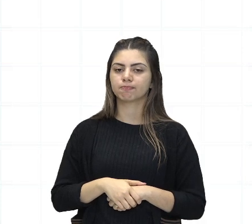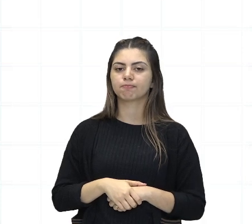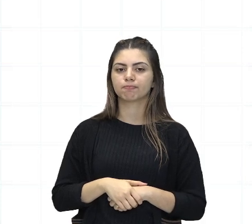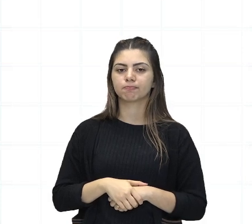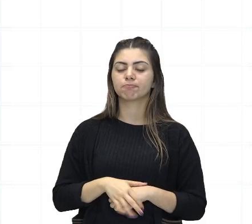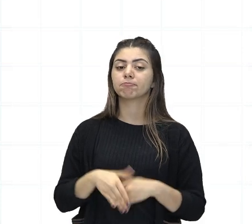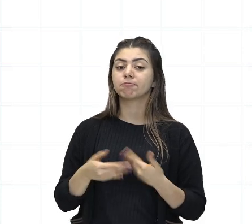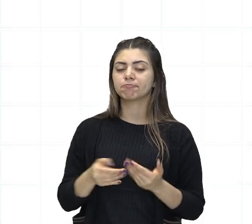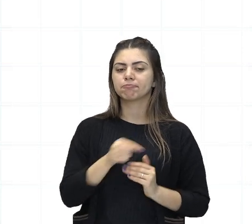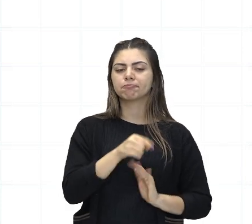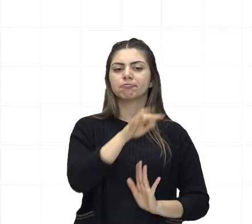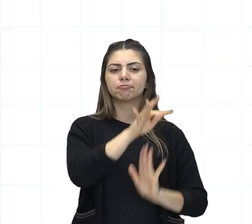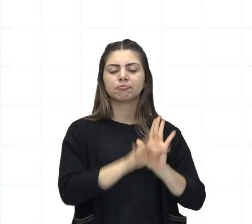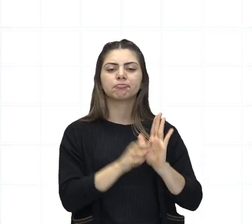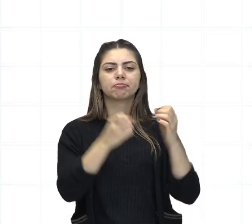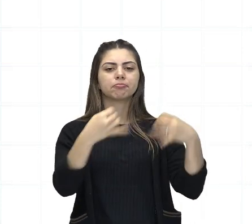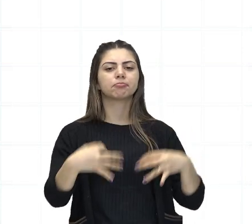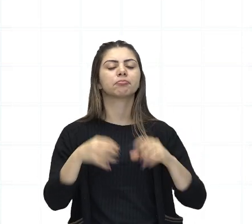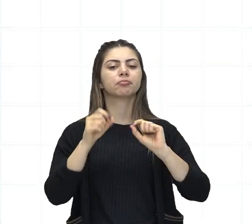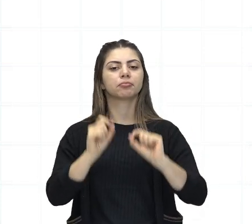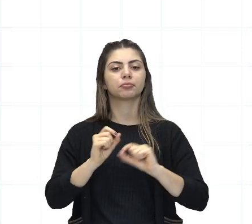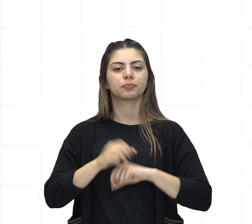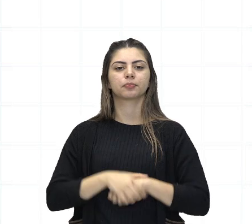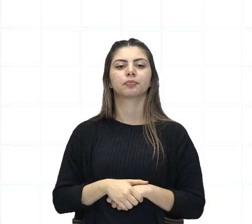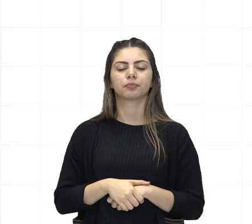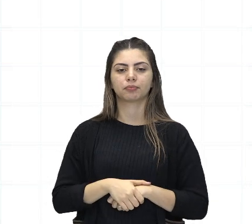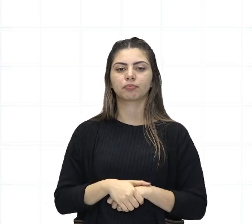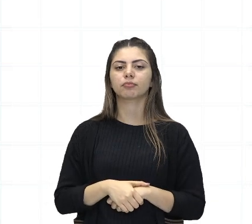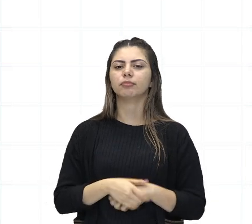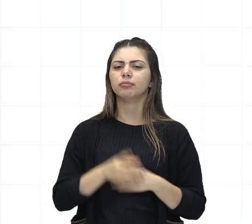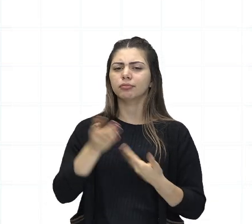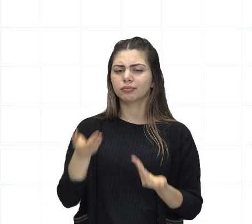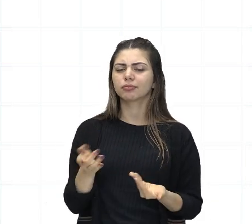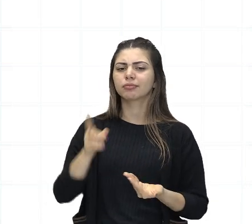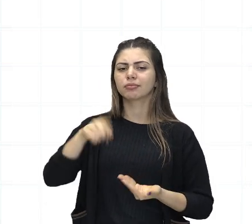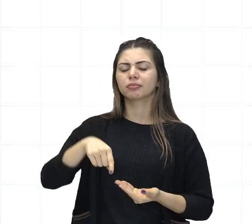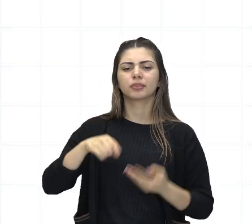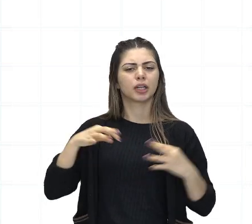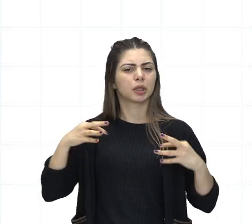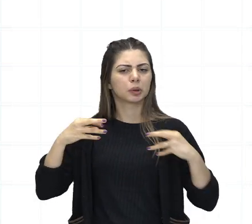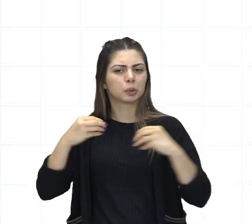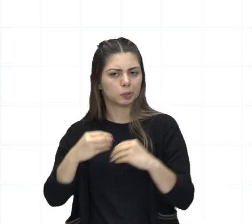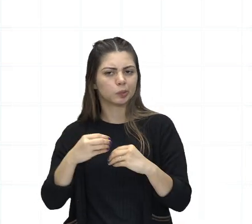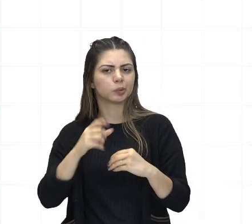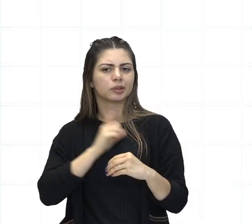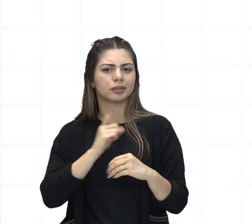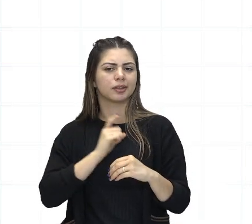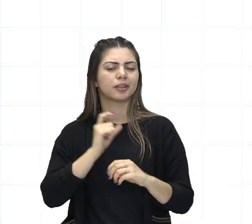aqui o texto fala o seguinte: texto é todo enunciado